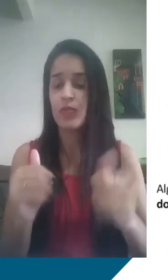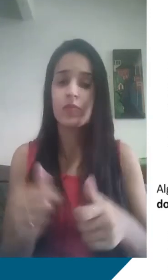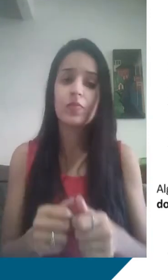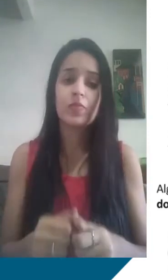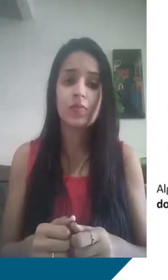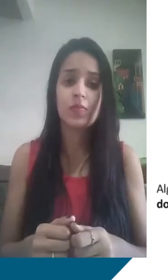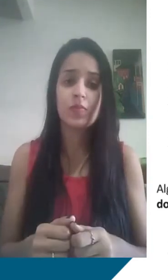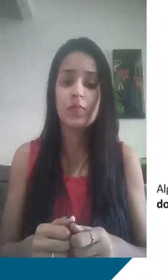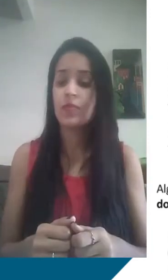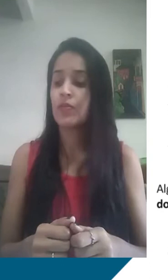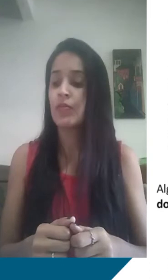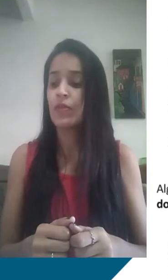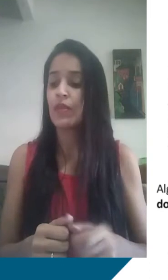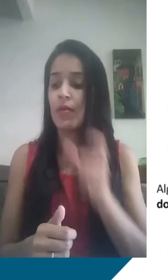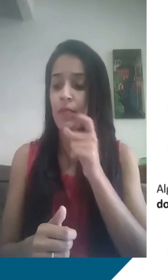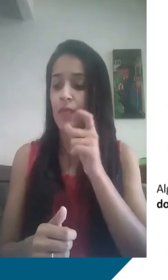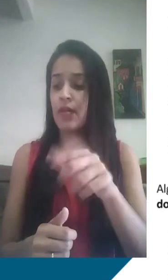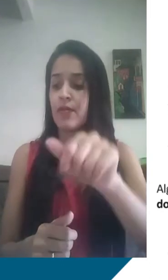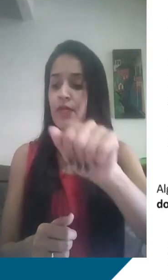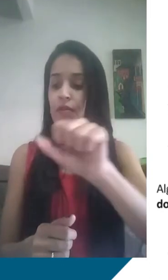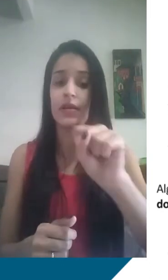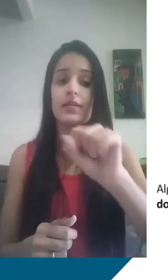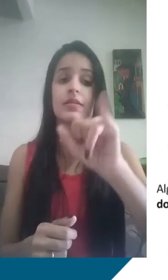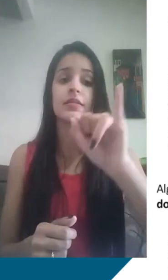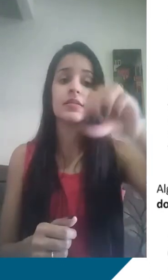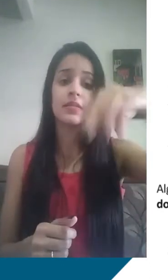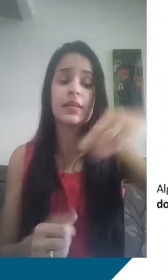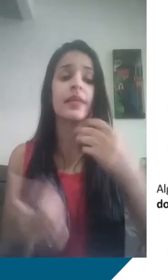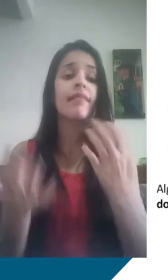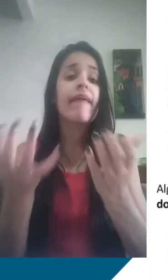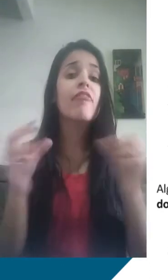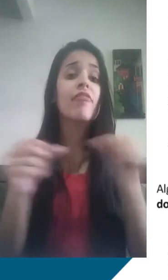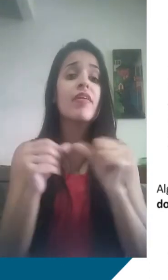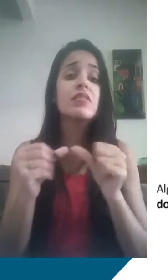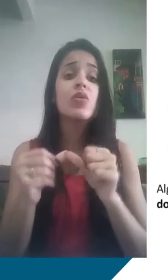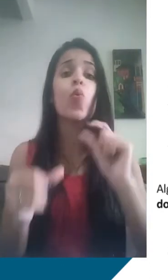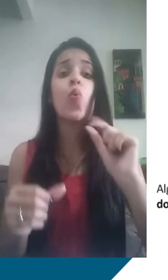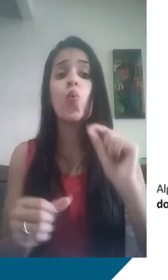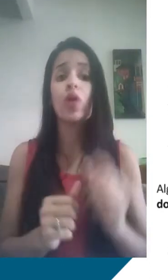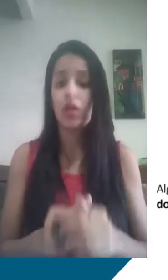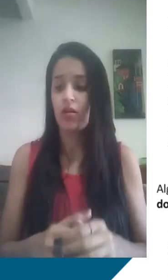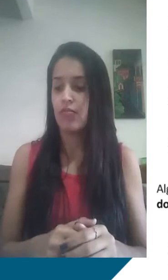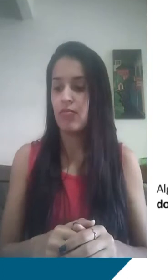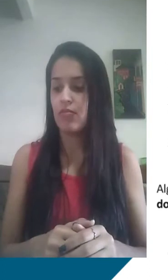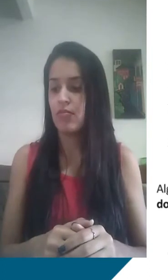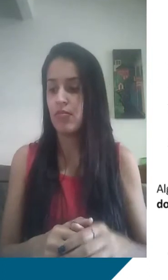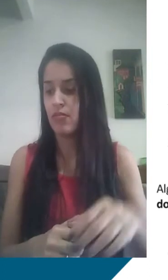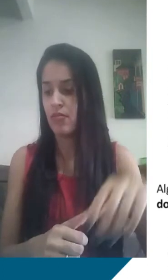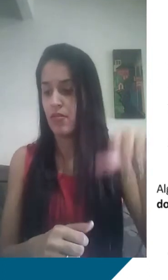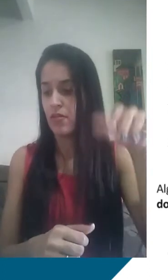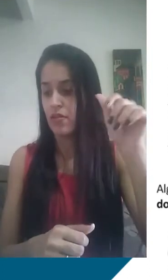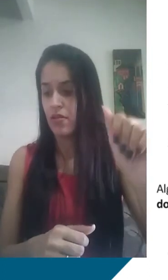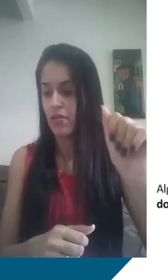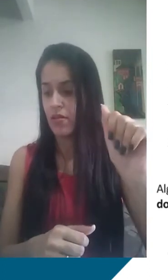vocábulo assim tem a função de contrariar os argumentos anteriores, letra B, sintetizar os argumentos